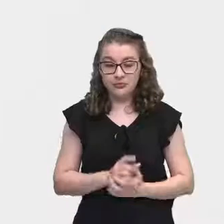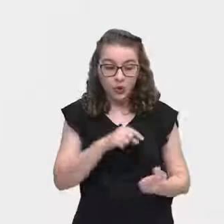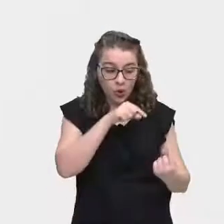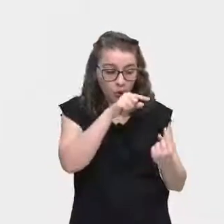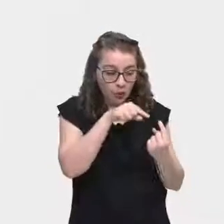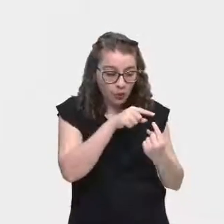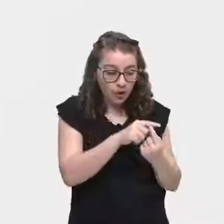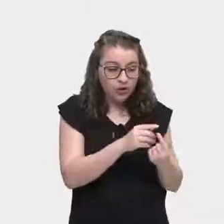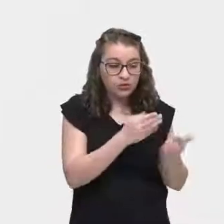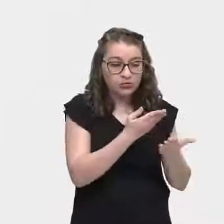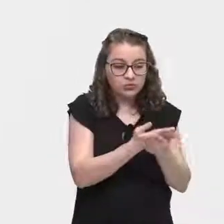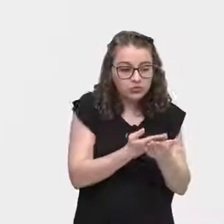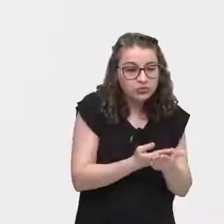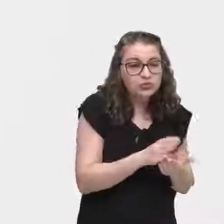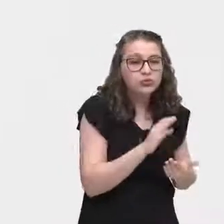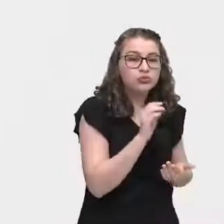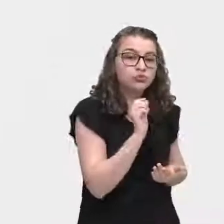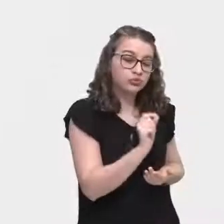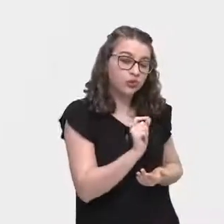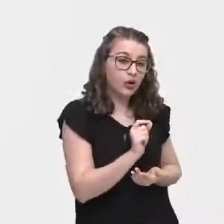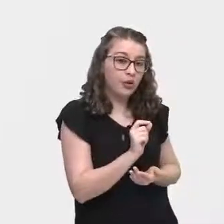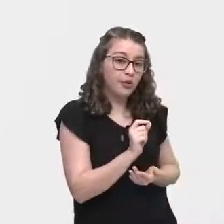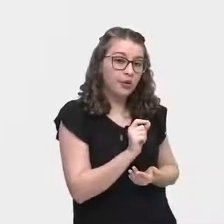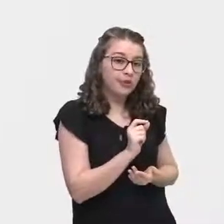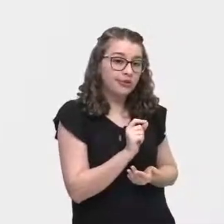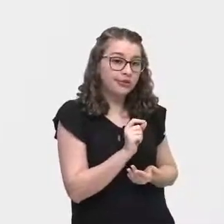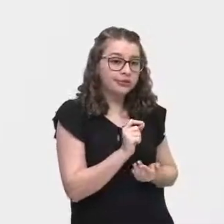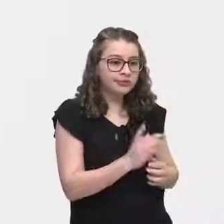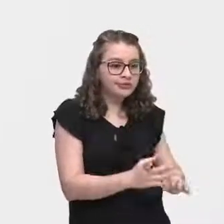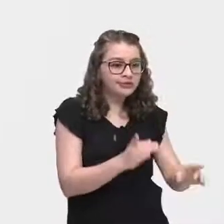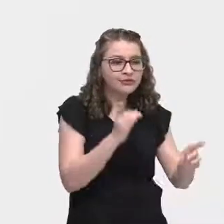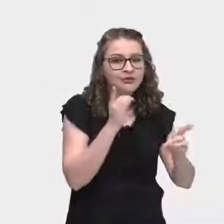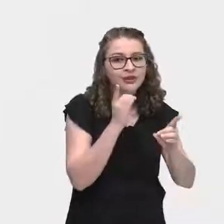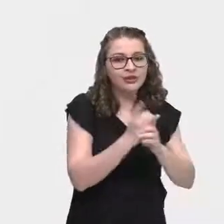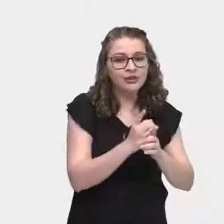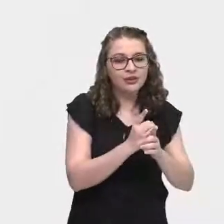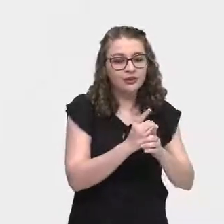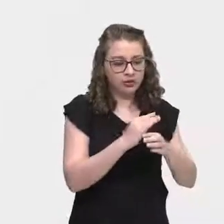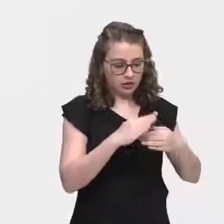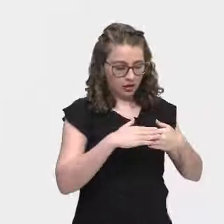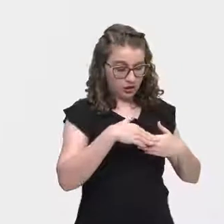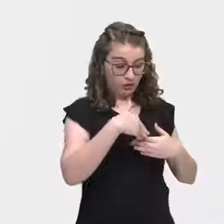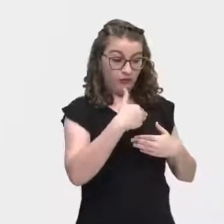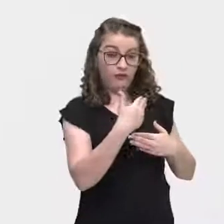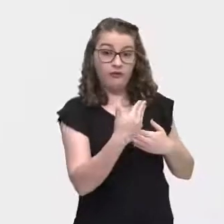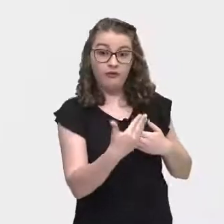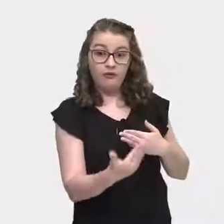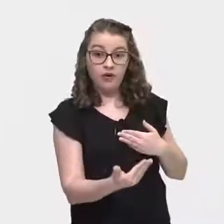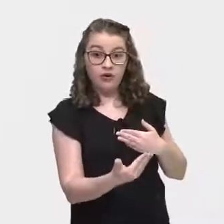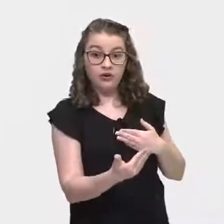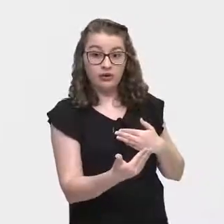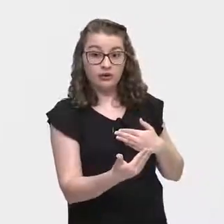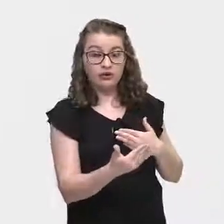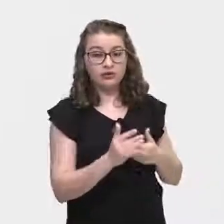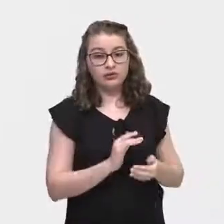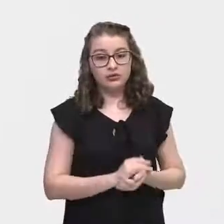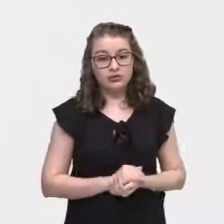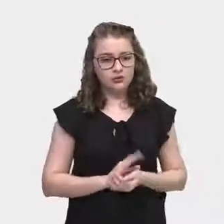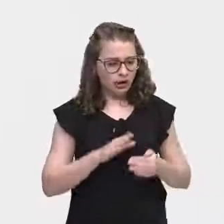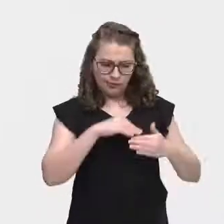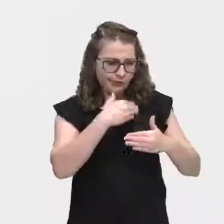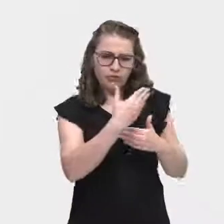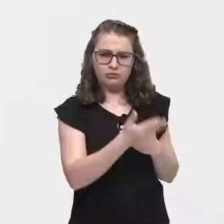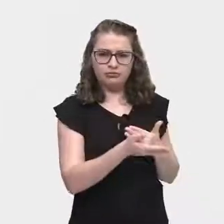de estudo da ciência da natureza é algo que se encontra fora do sujeito que conhece. Fora do